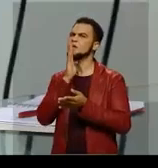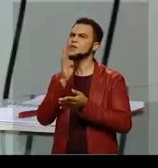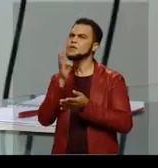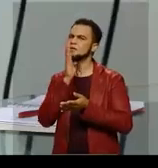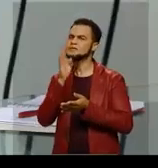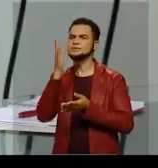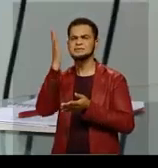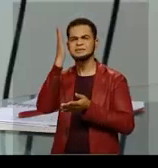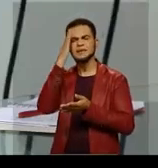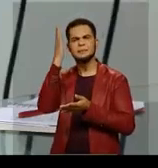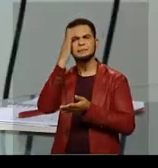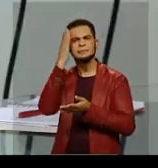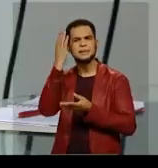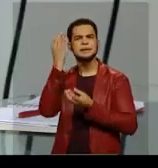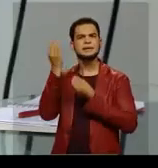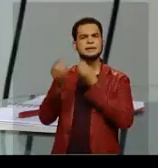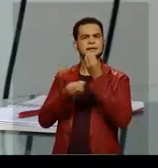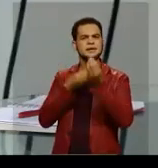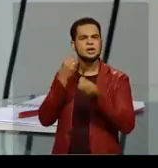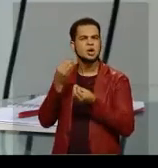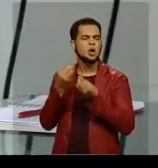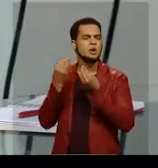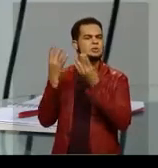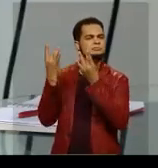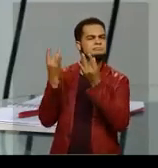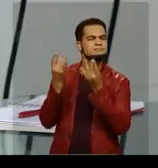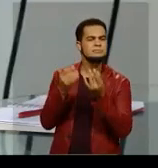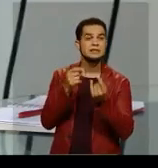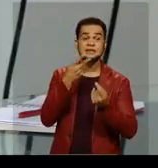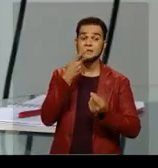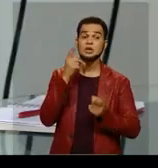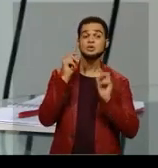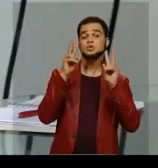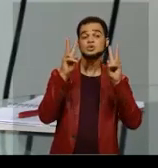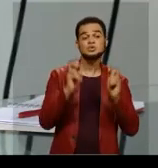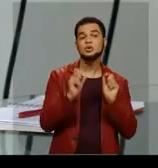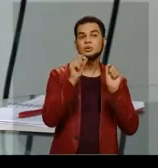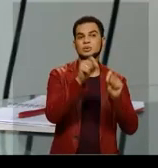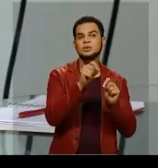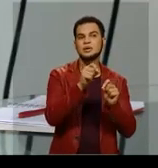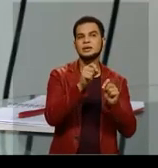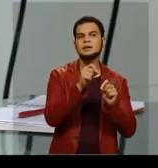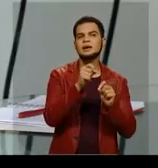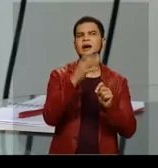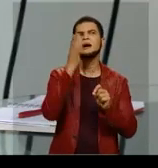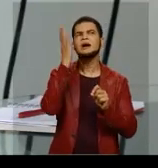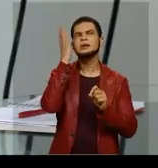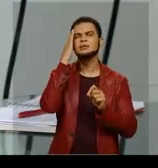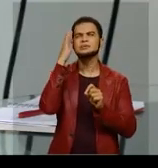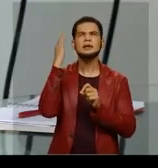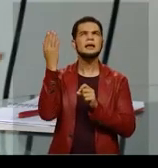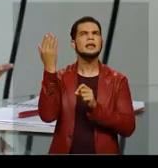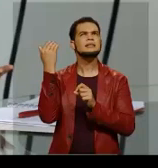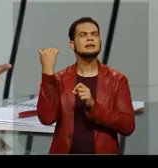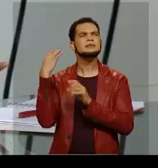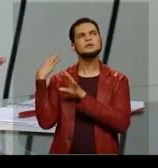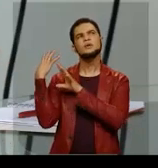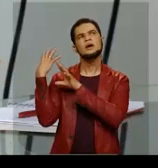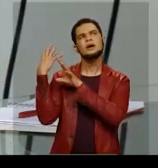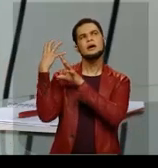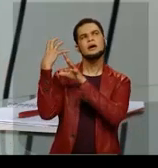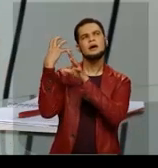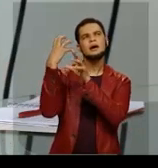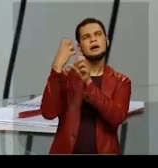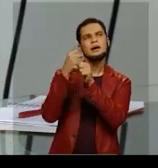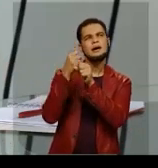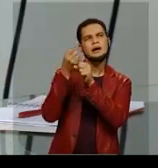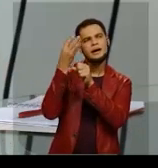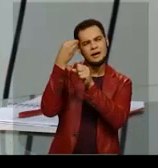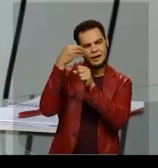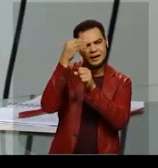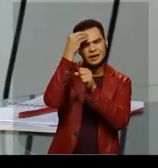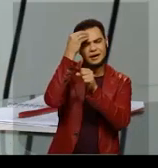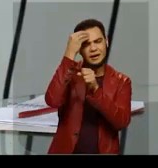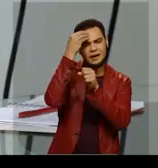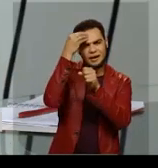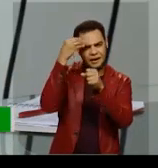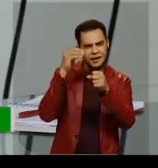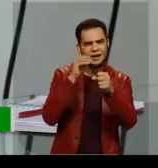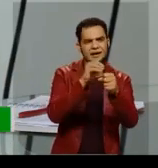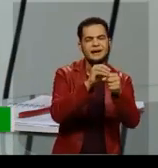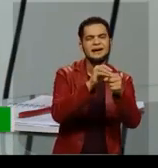está envolvendo? Está falando sobre o quê? Para você fazer uma interpretação, não é assim, às vezes fala